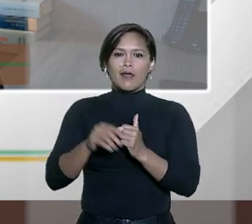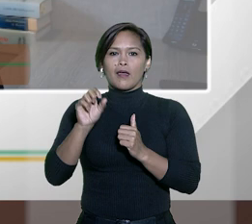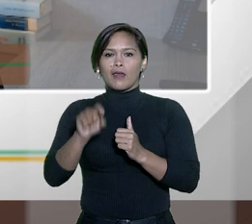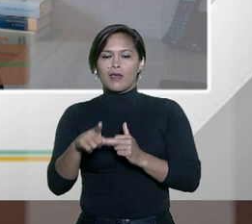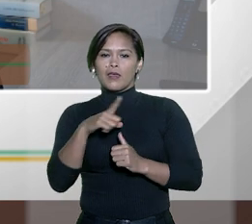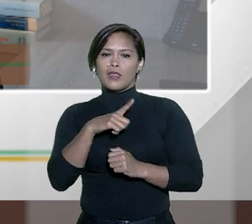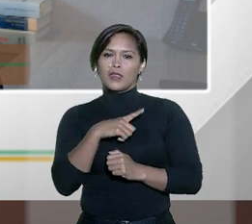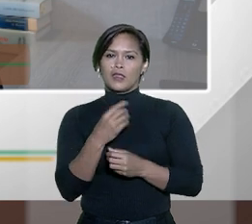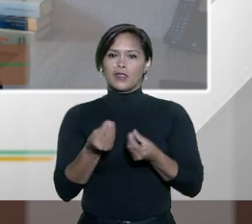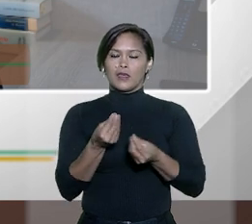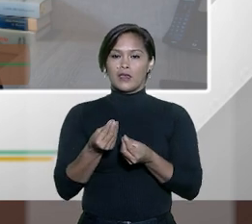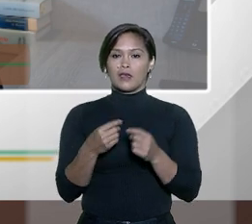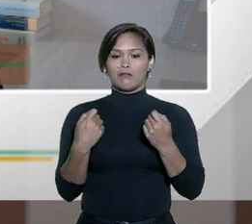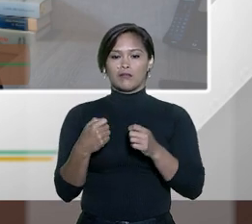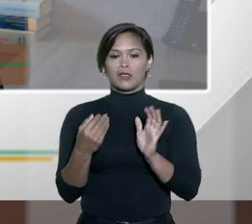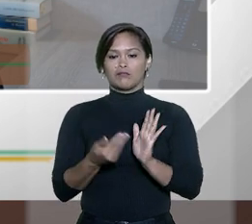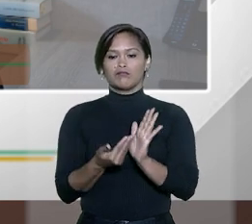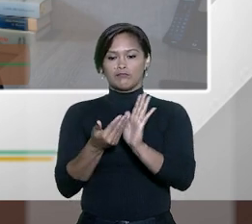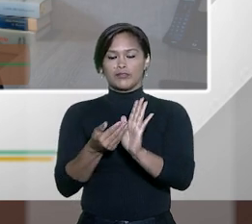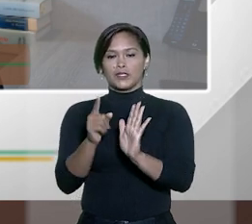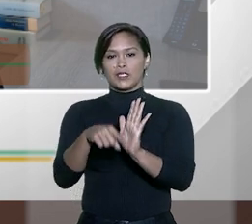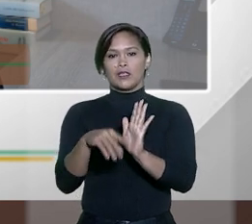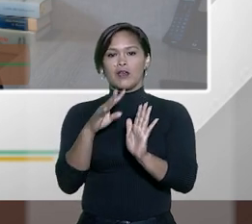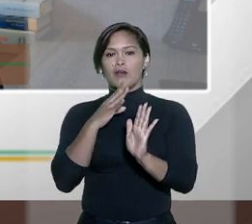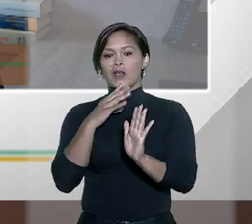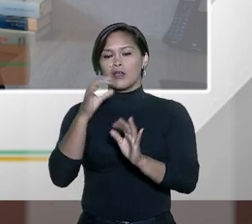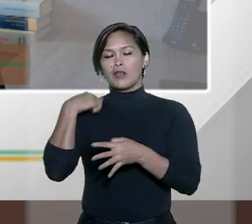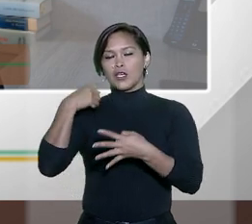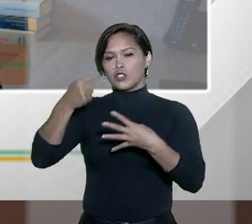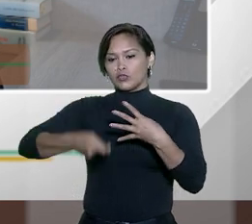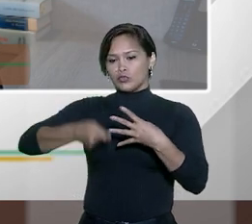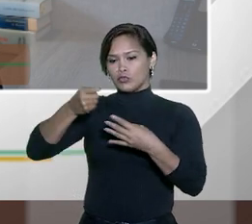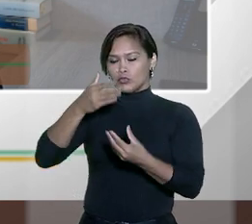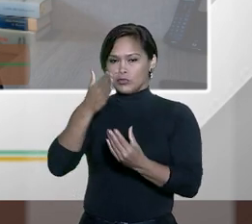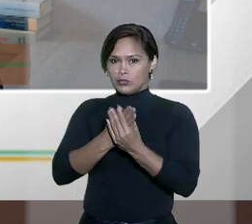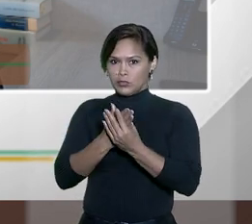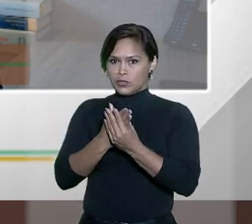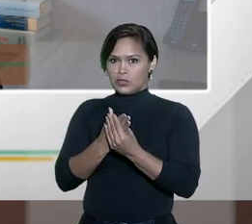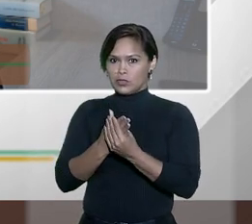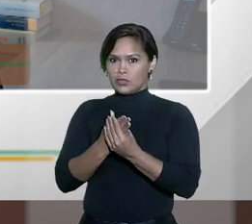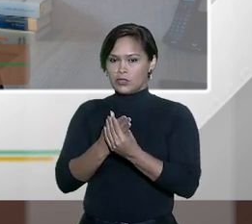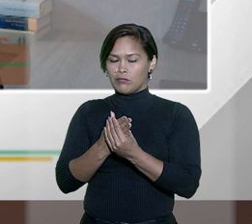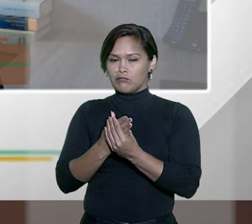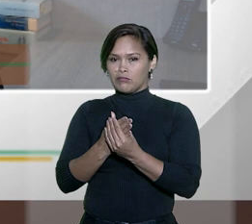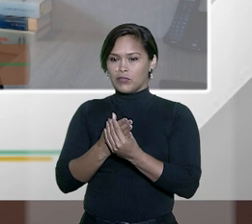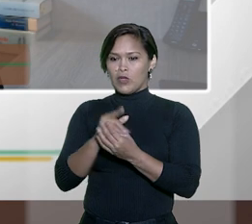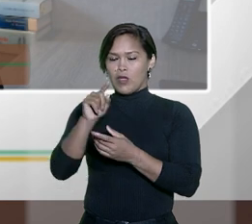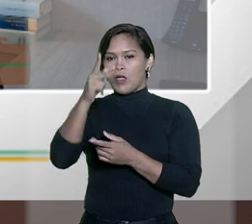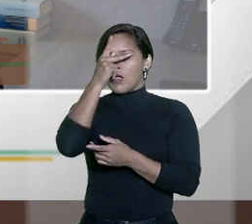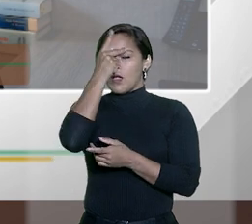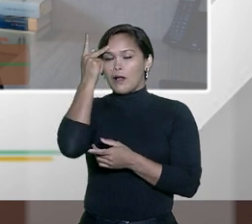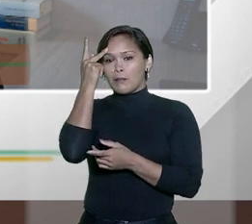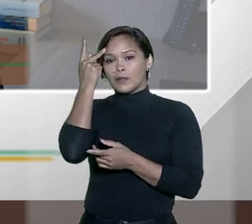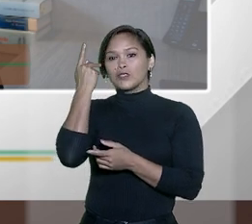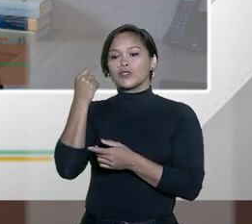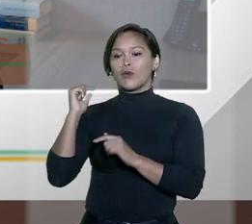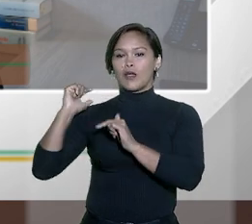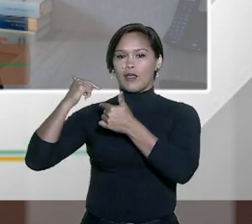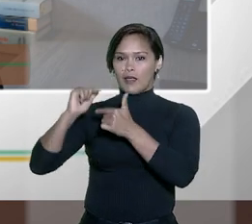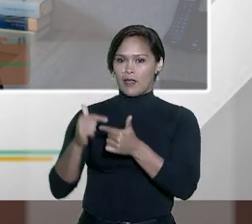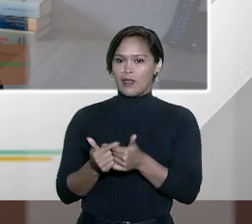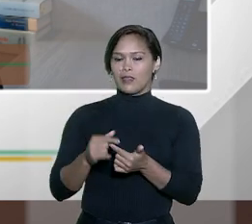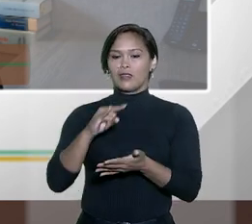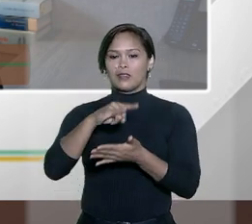basicamente deve-se levar ao conhecimento do juiz do processo, levar, né? Ou então a pessoa que é herdeira